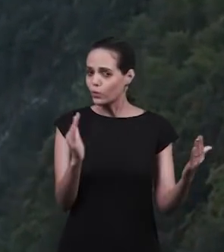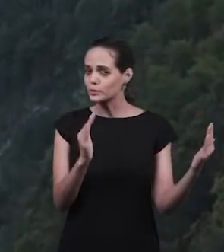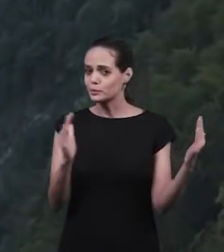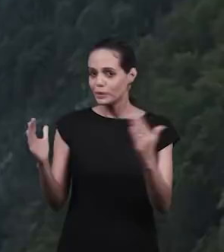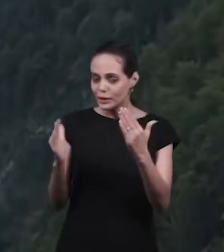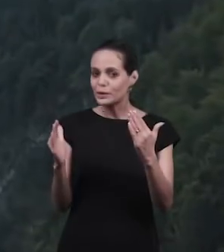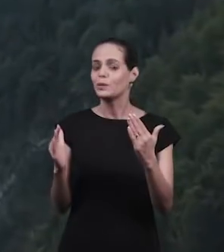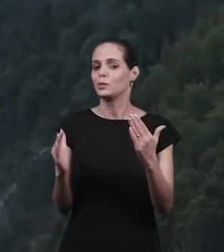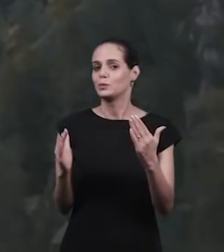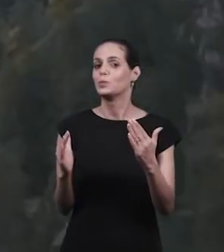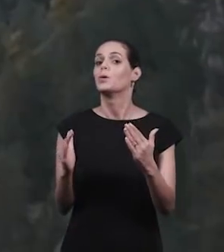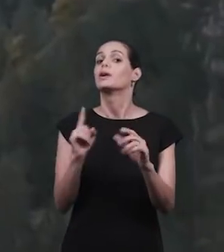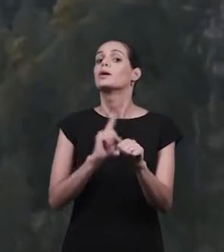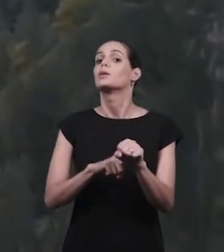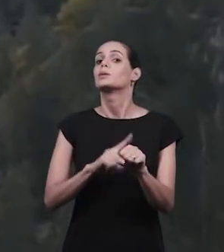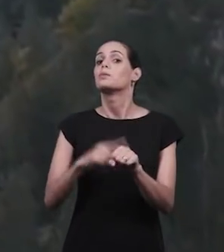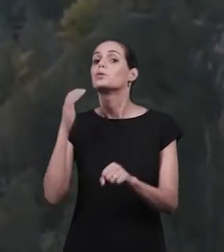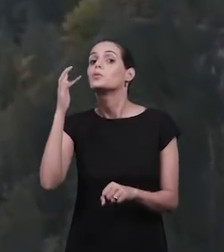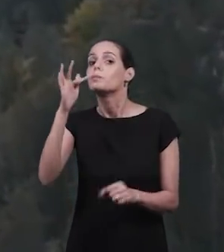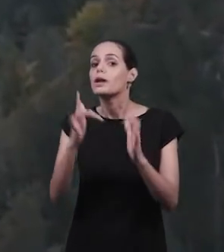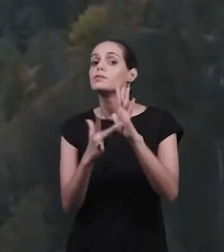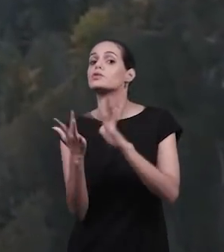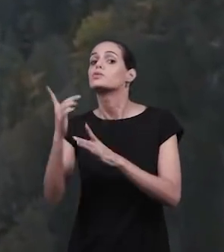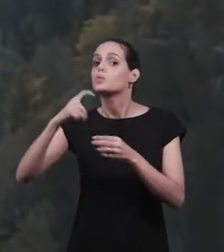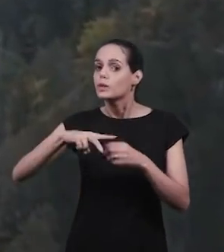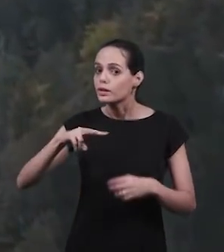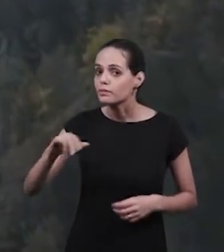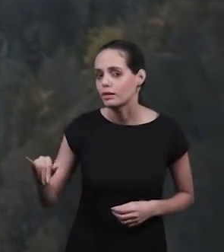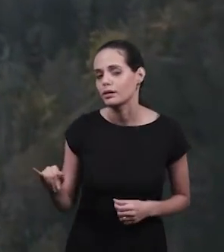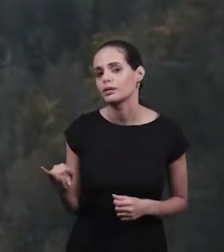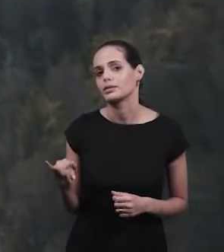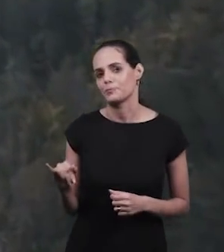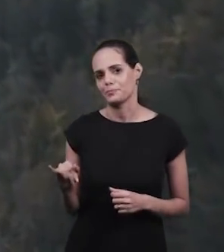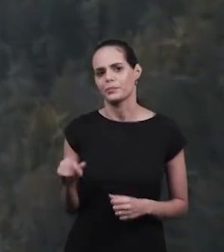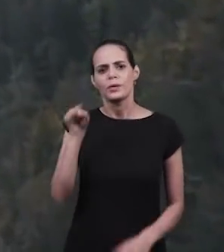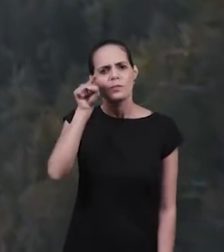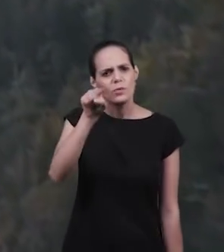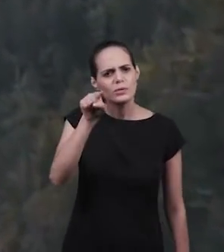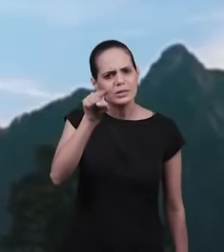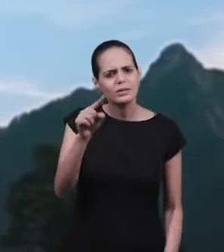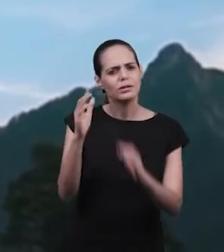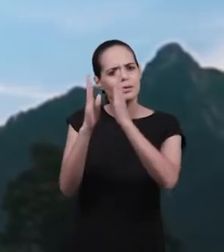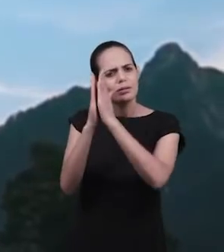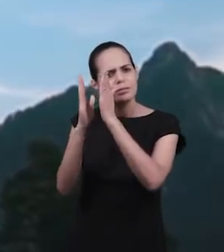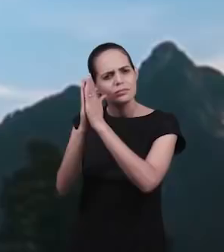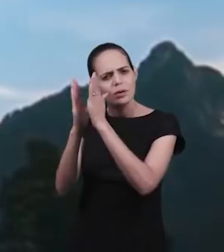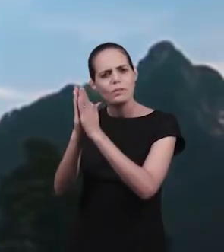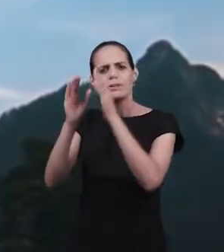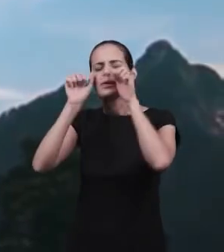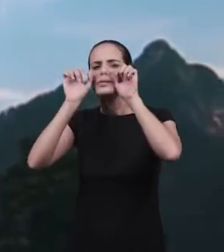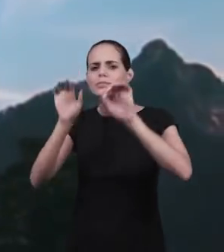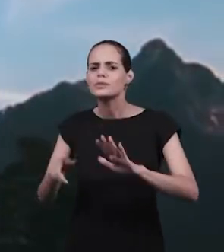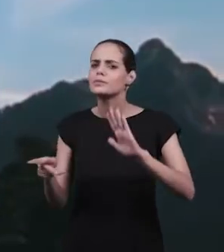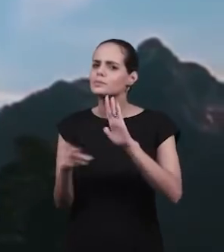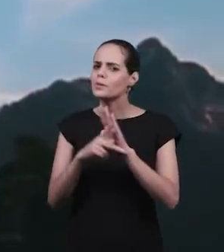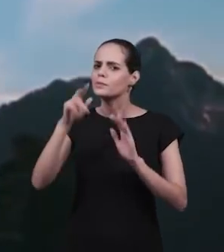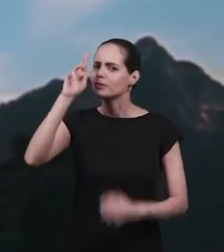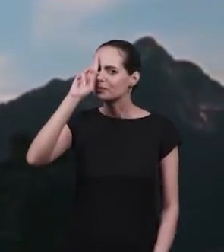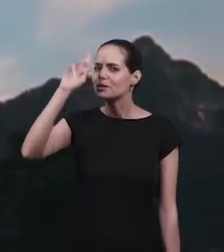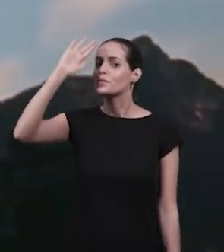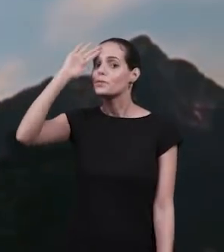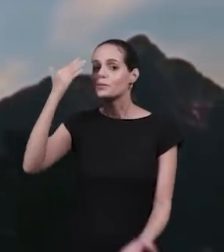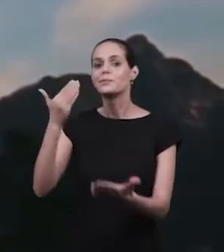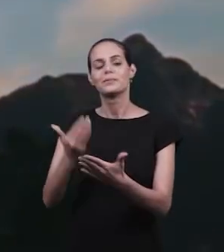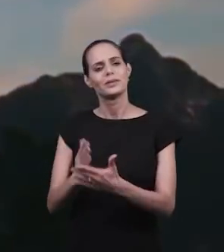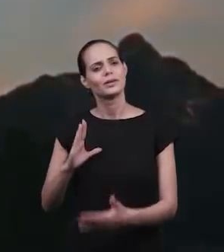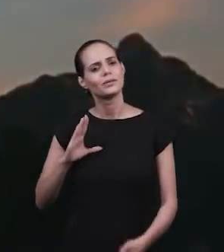houve agonia como nesse dia do Senhor. Ó, buscai as